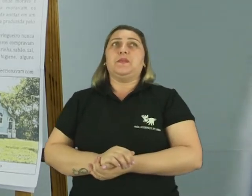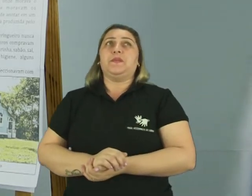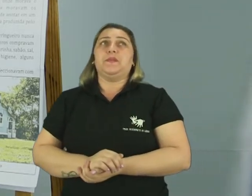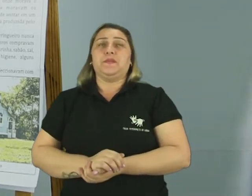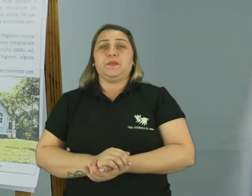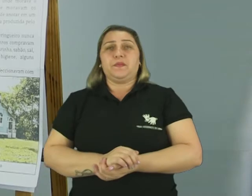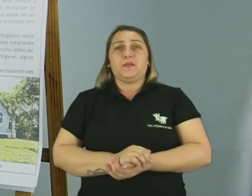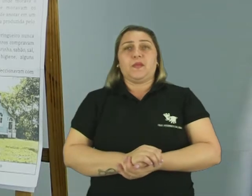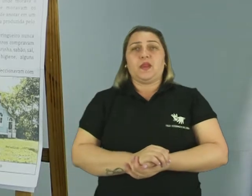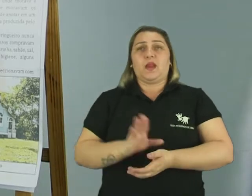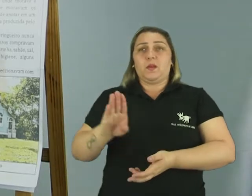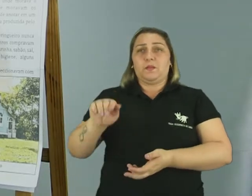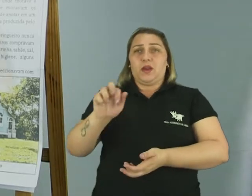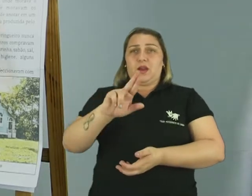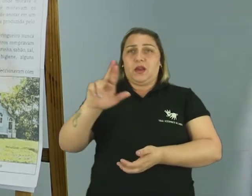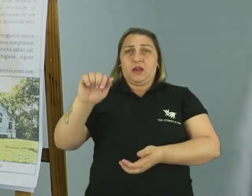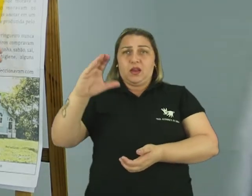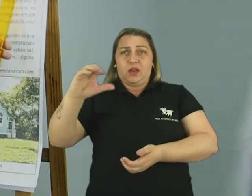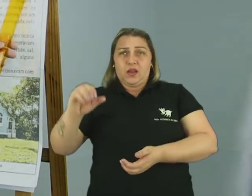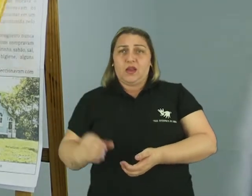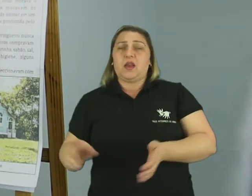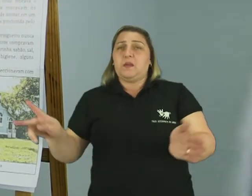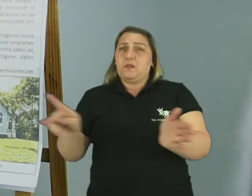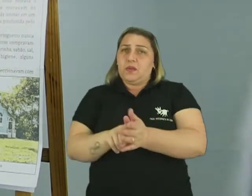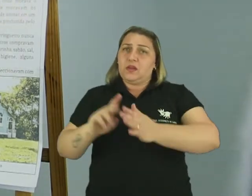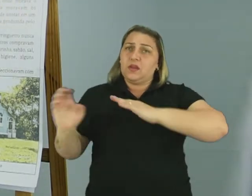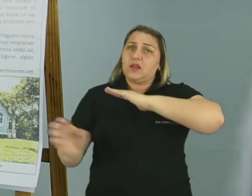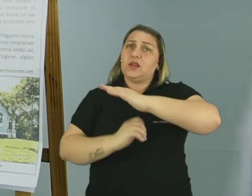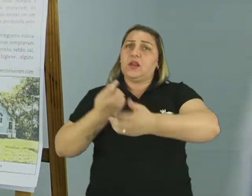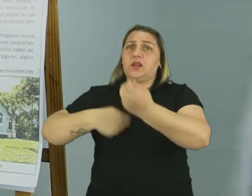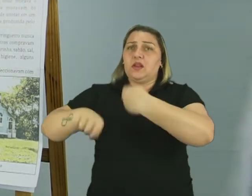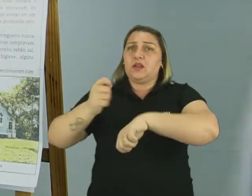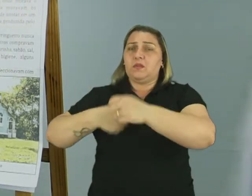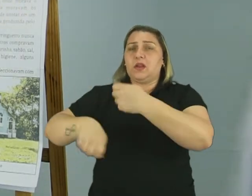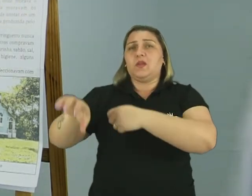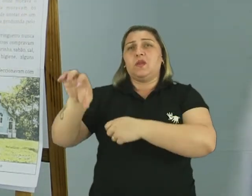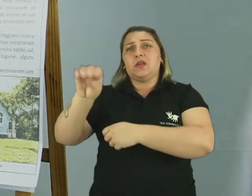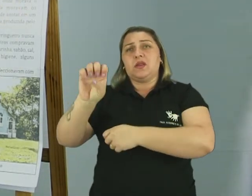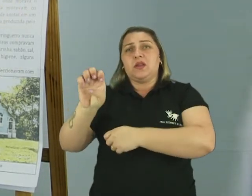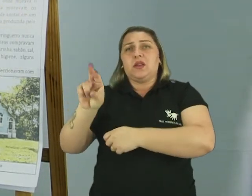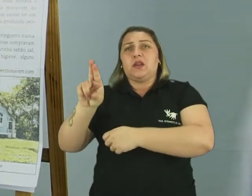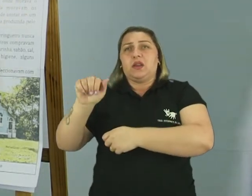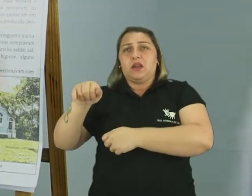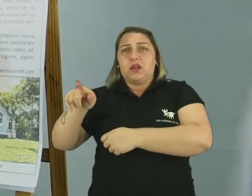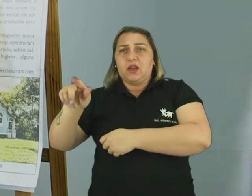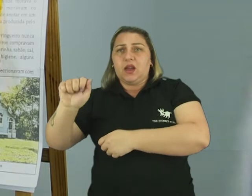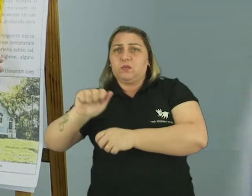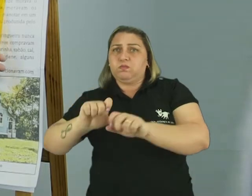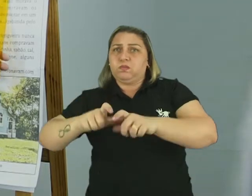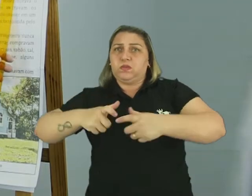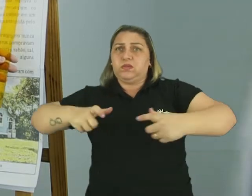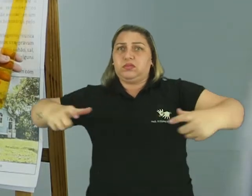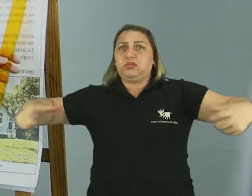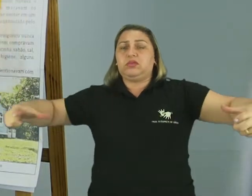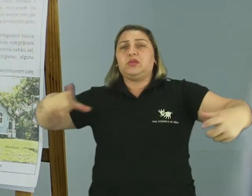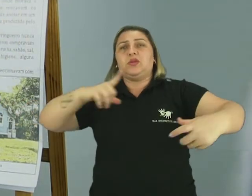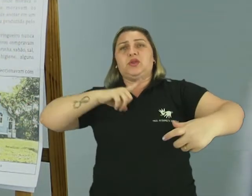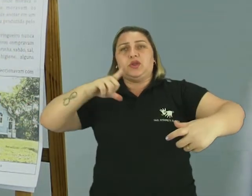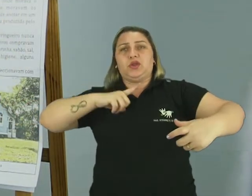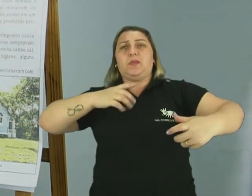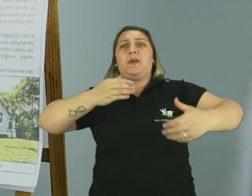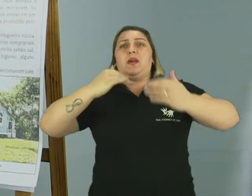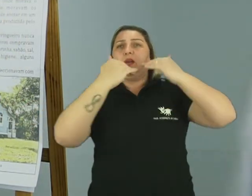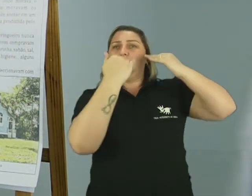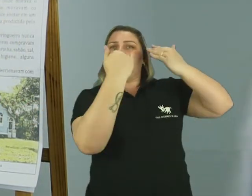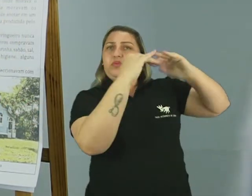Ó, o barracão era a sede comercial e administrativa do seringal. E era bem grande. Tinha o depósito